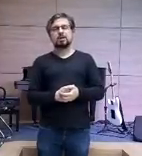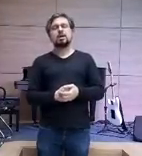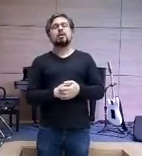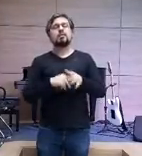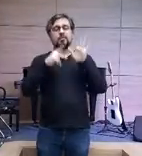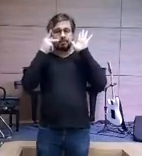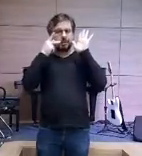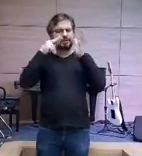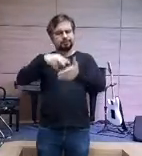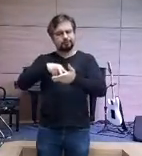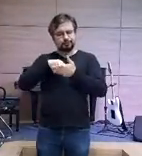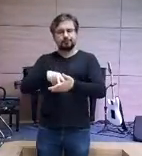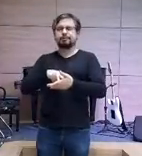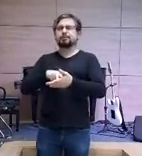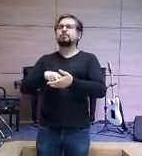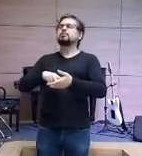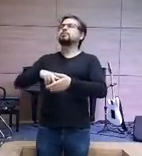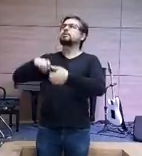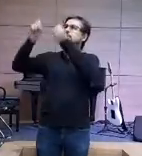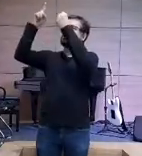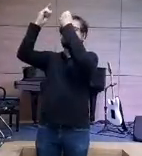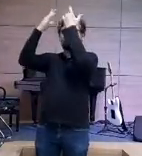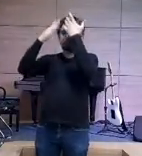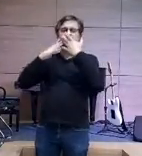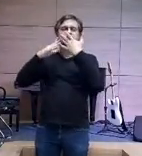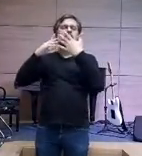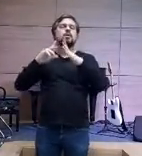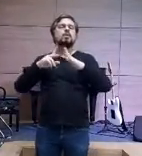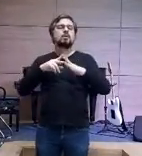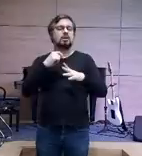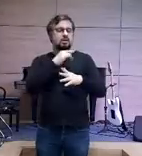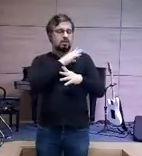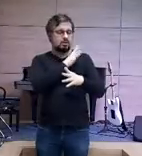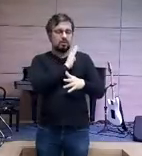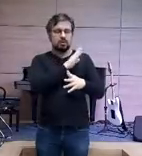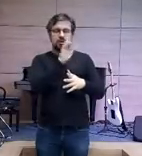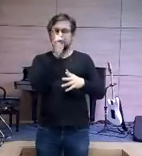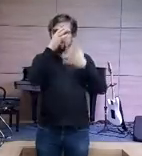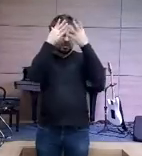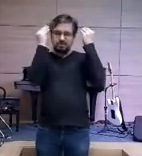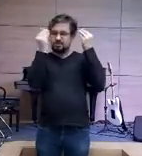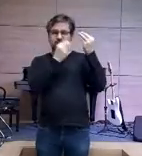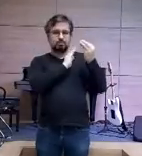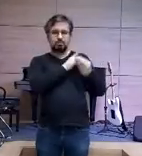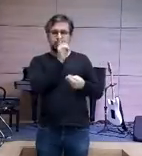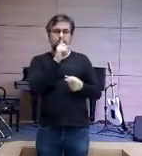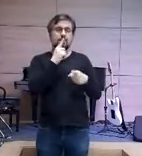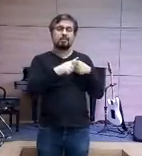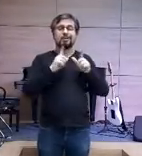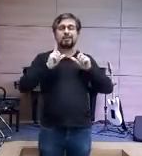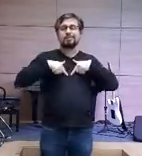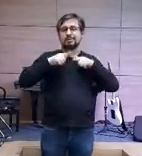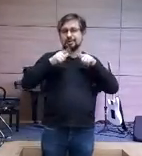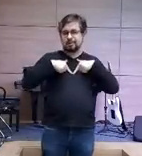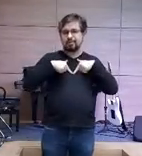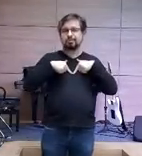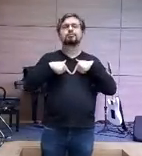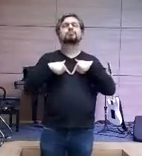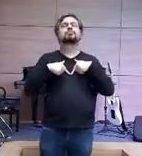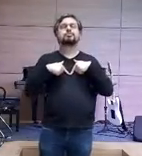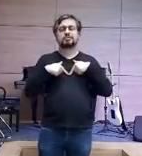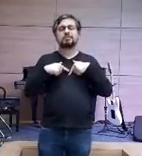que possa ser levada pelo vento que possa ser esquecida no coração porque Israel se